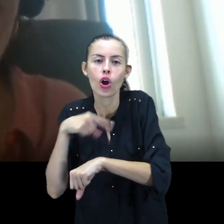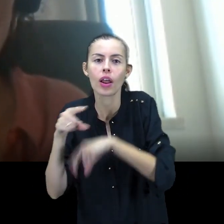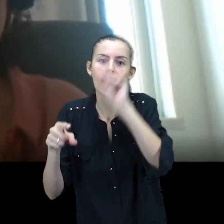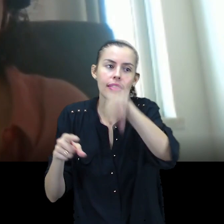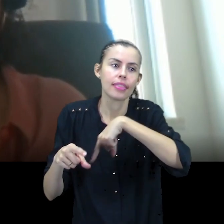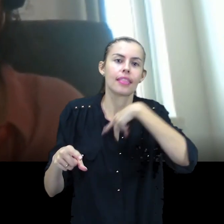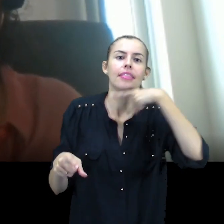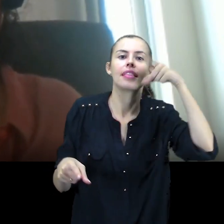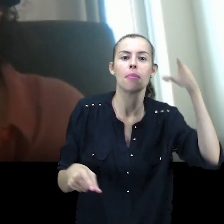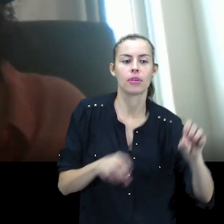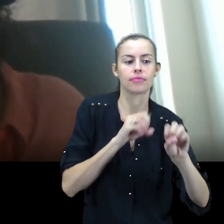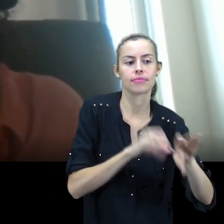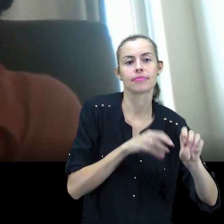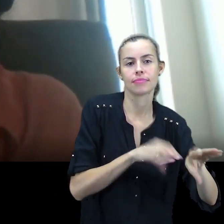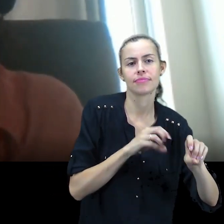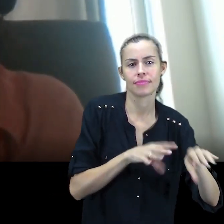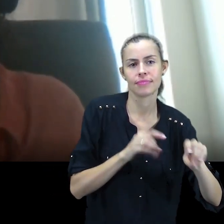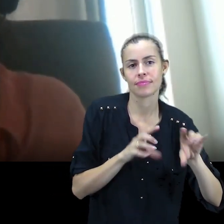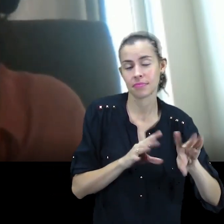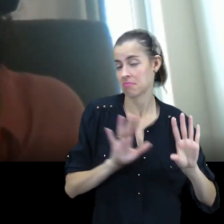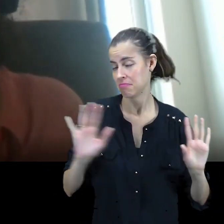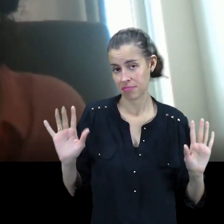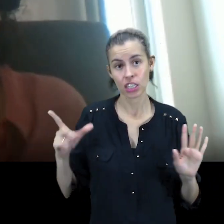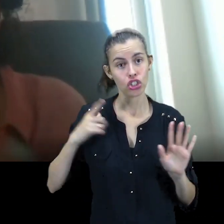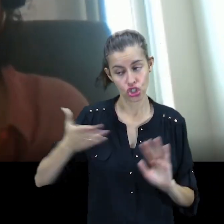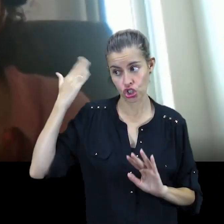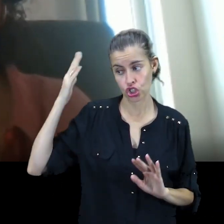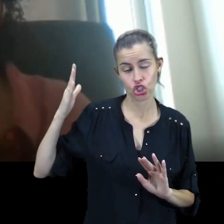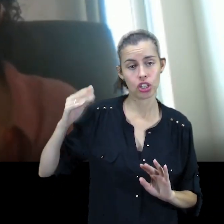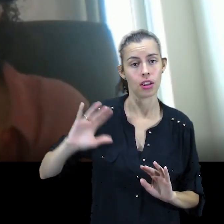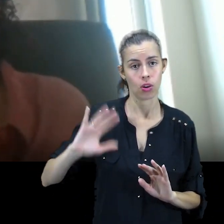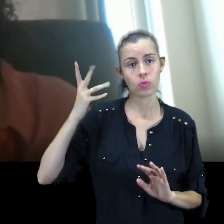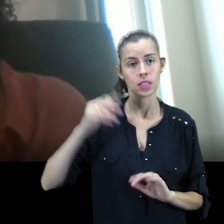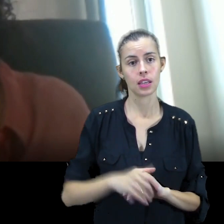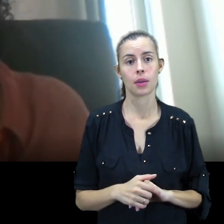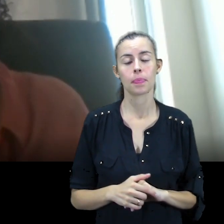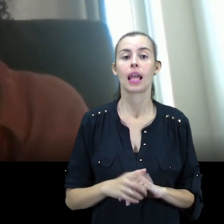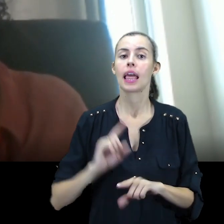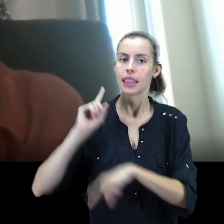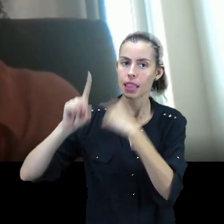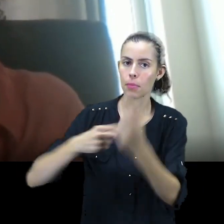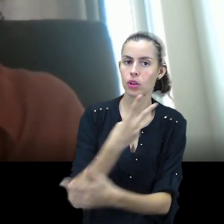docente, então ele não tem que ser uma carga horária a mais que ele está fazendo, e também é computado para fins de